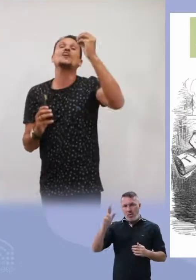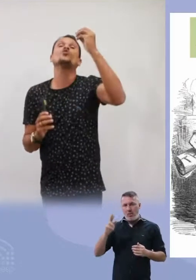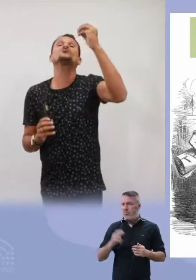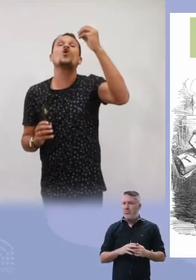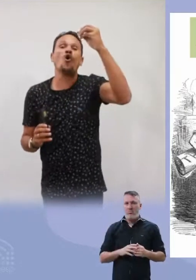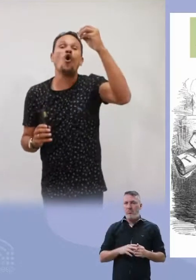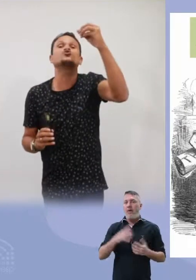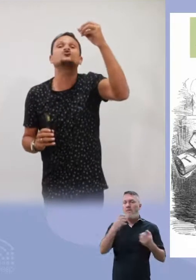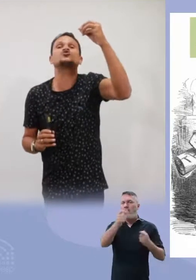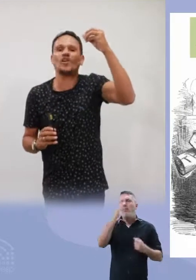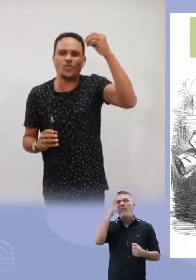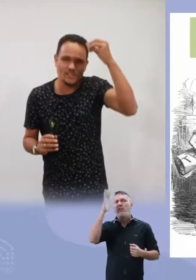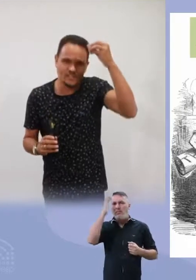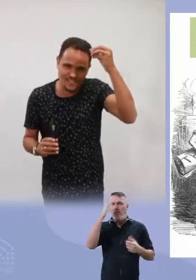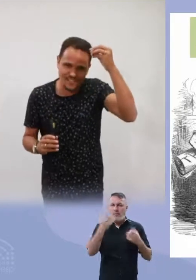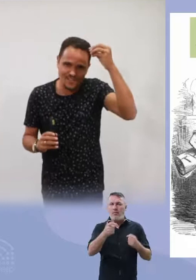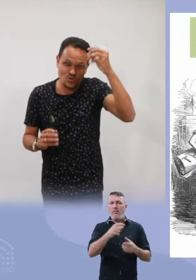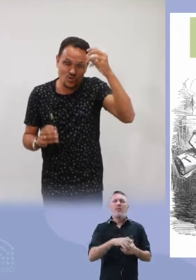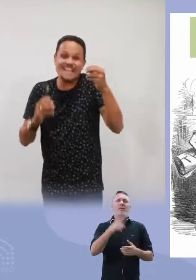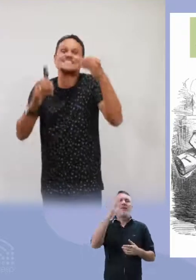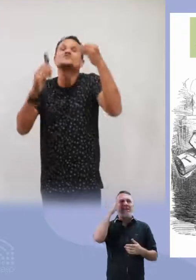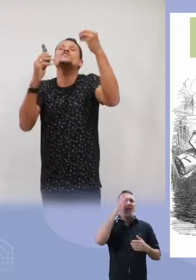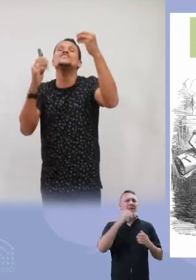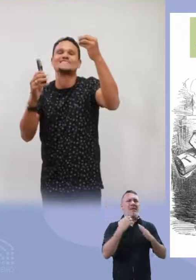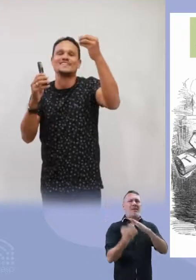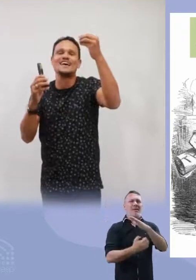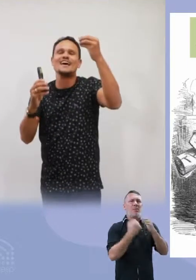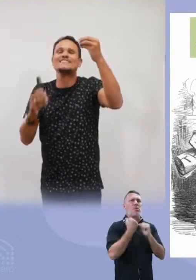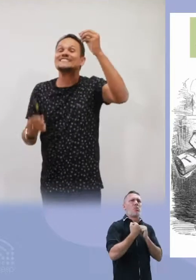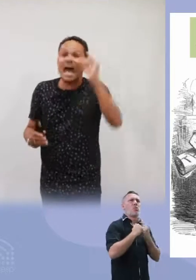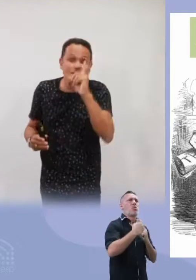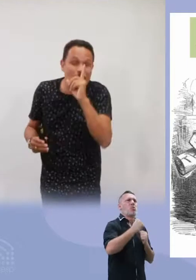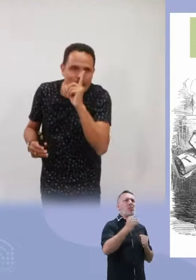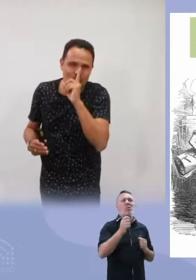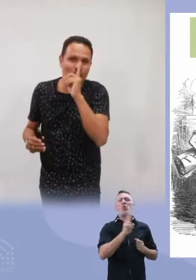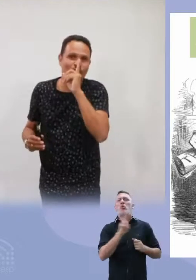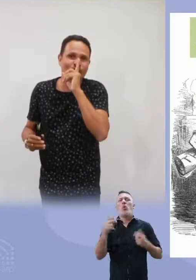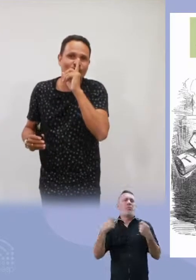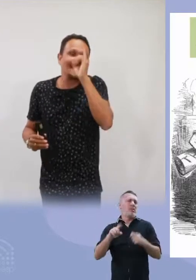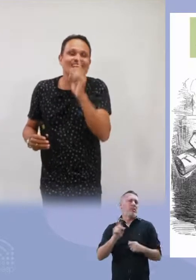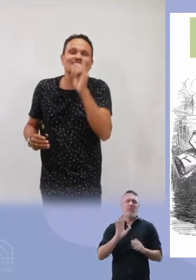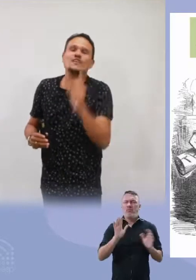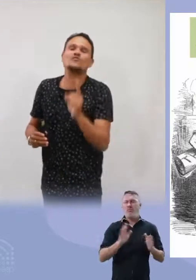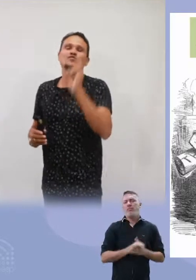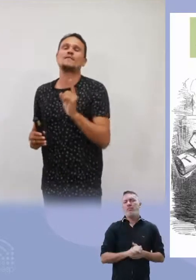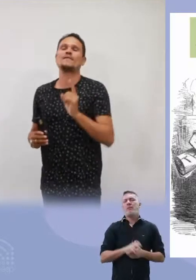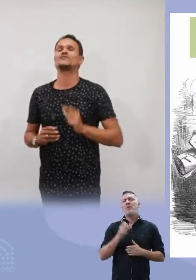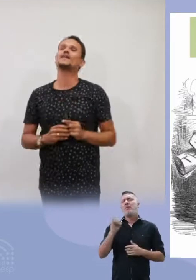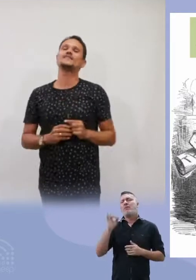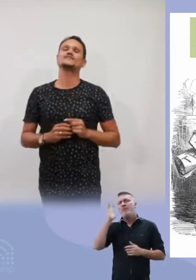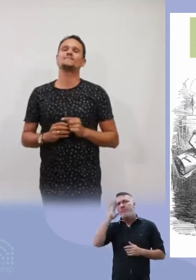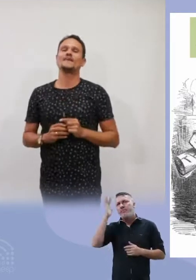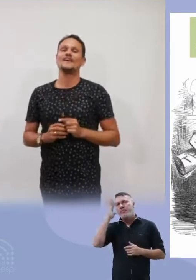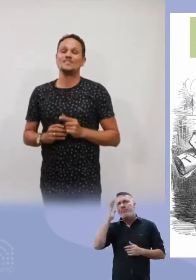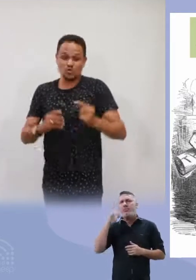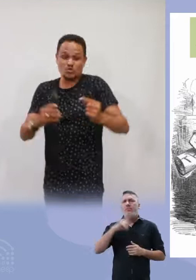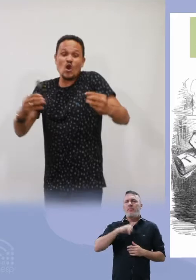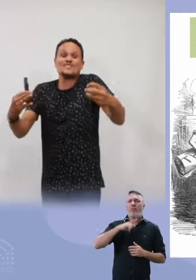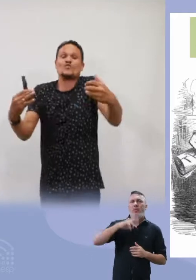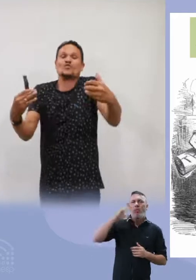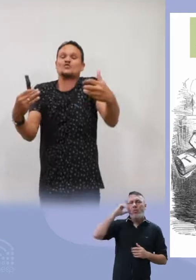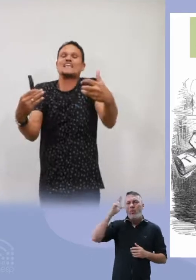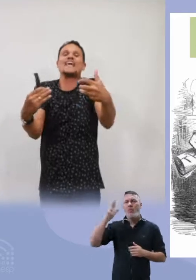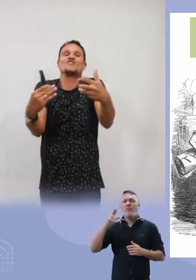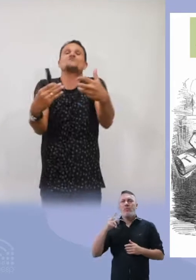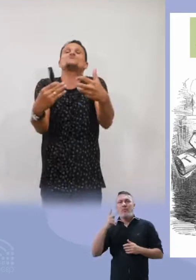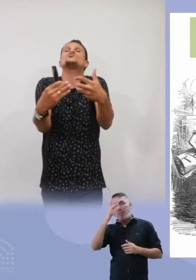que o dono ou os donos, os grandes acionistas, sabem mesmo quem são os seus trabalhadores? Se os dois